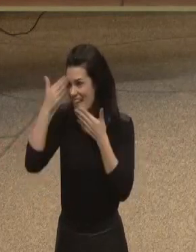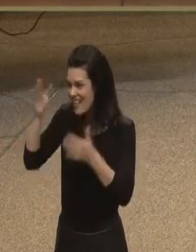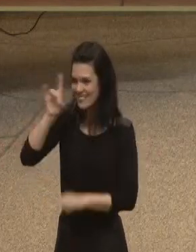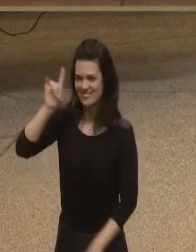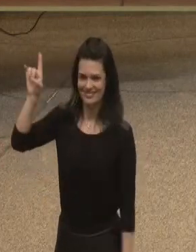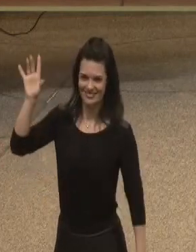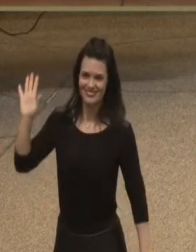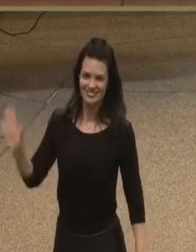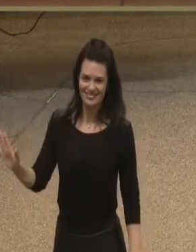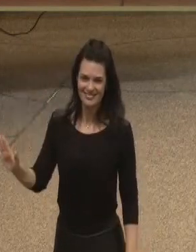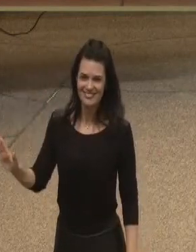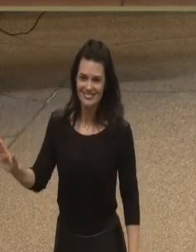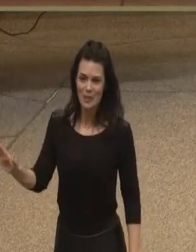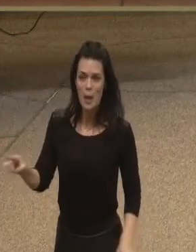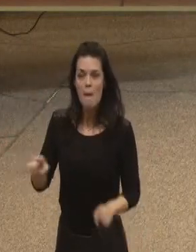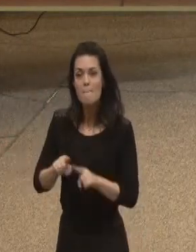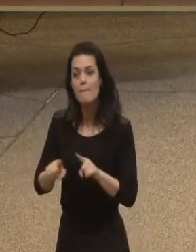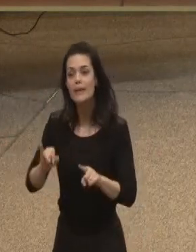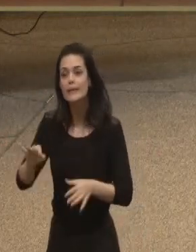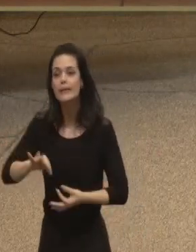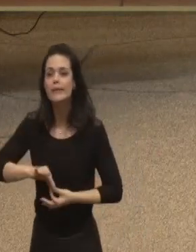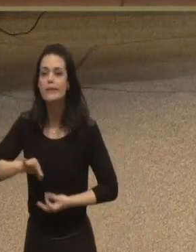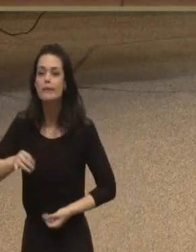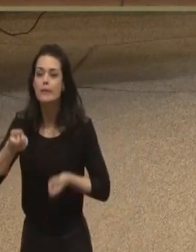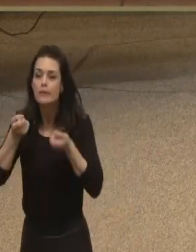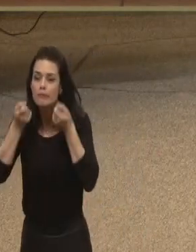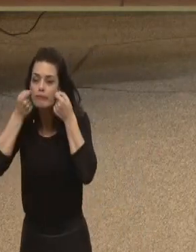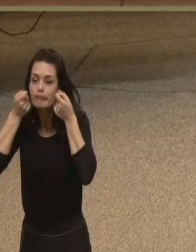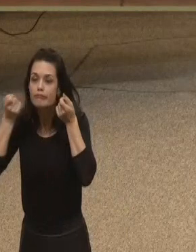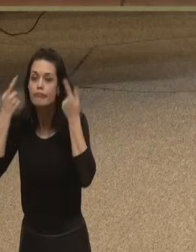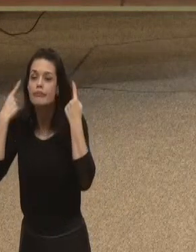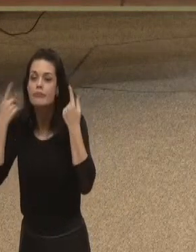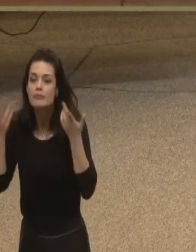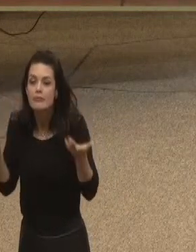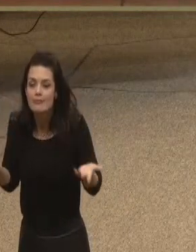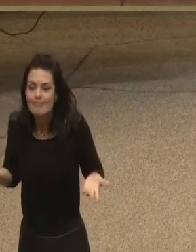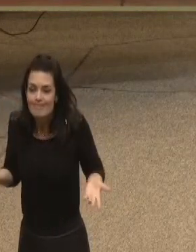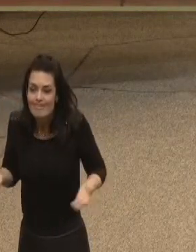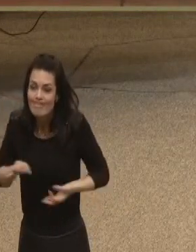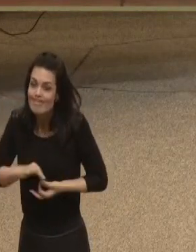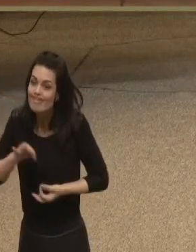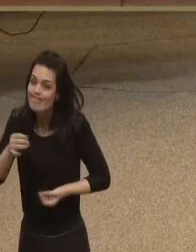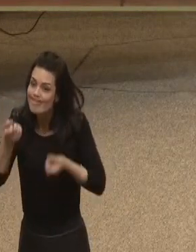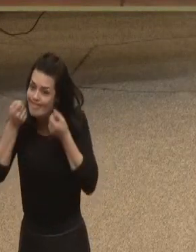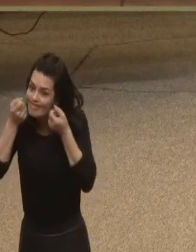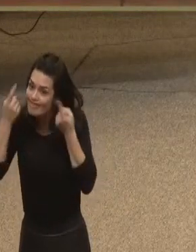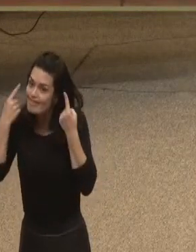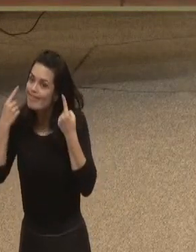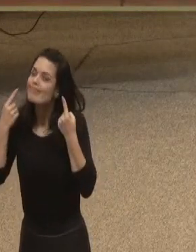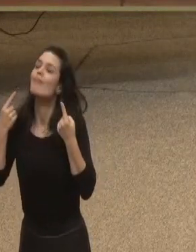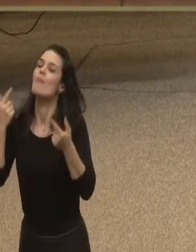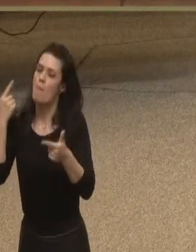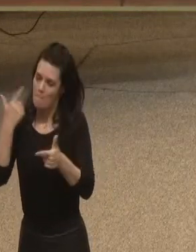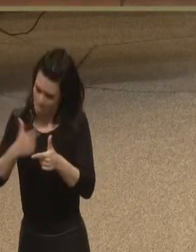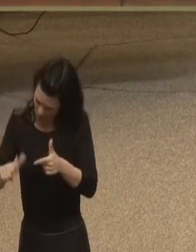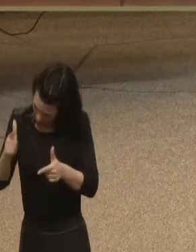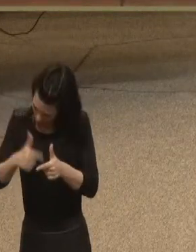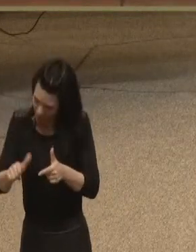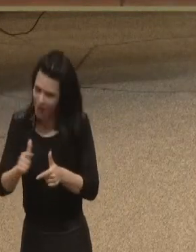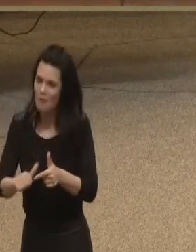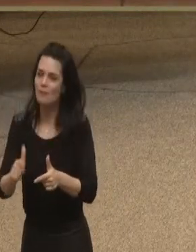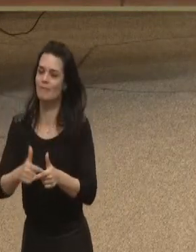irmãos, o que fazermos com a surdez espiritual? Essa